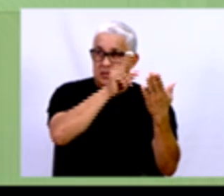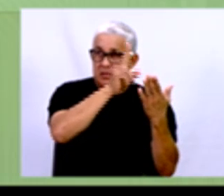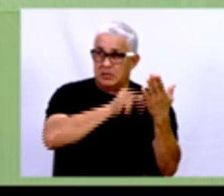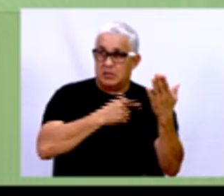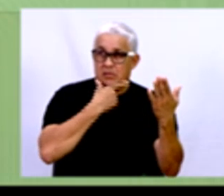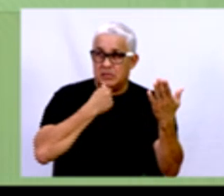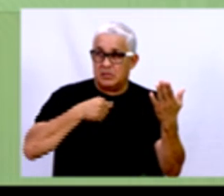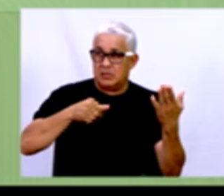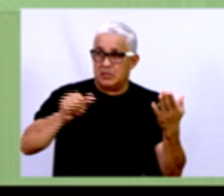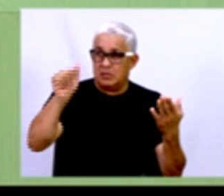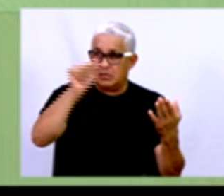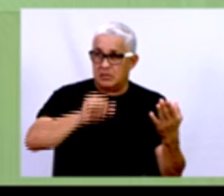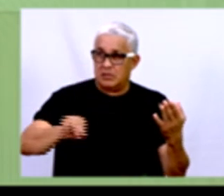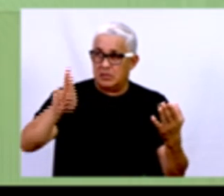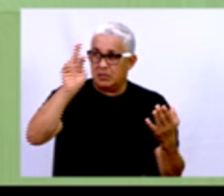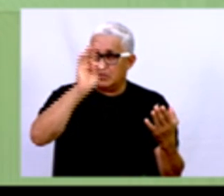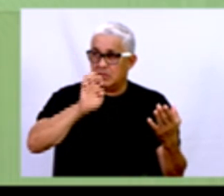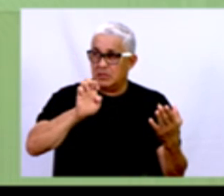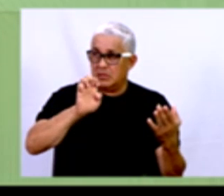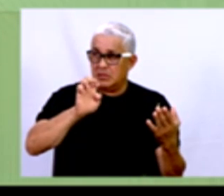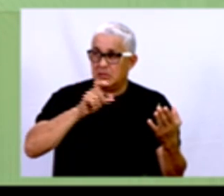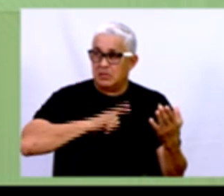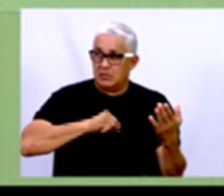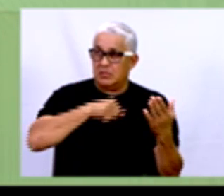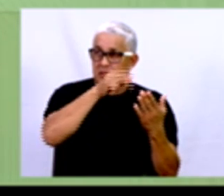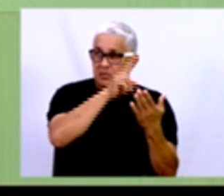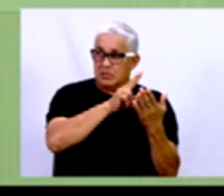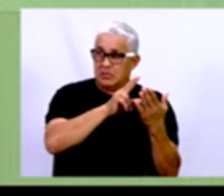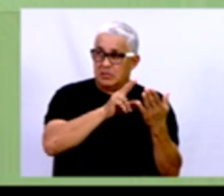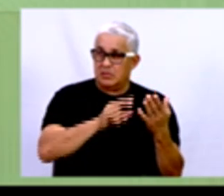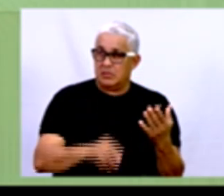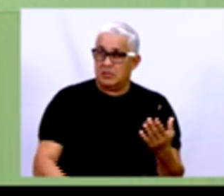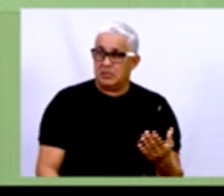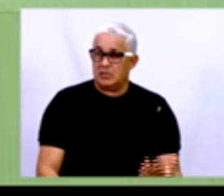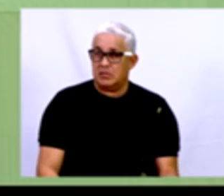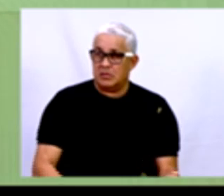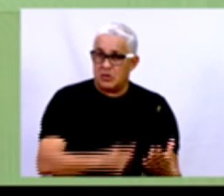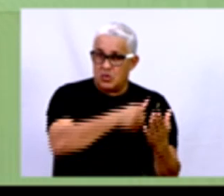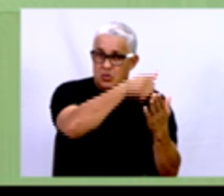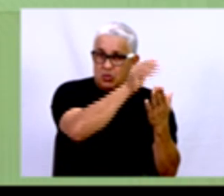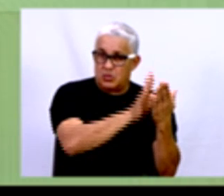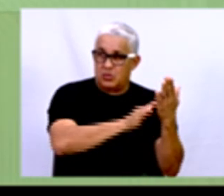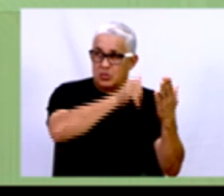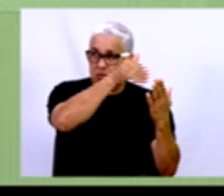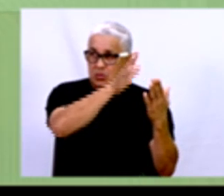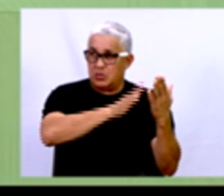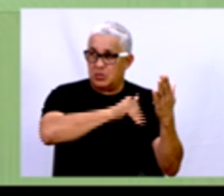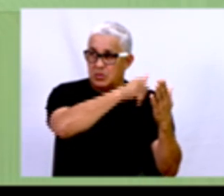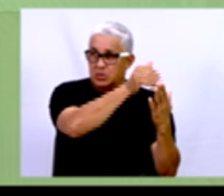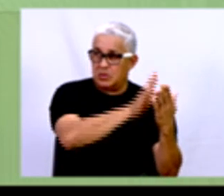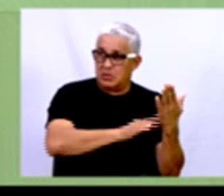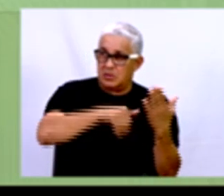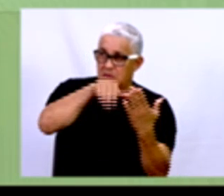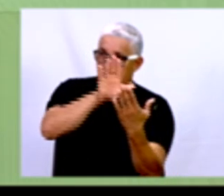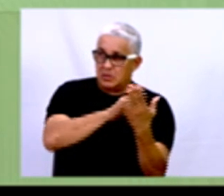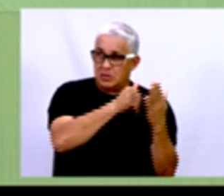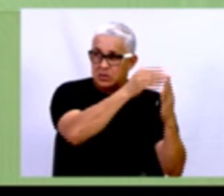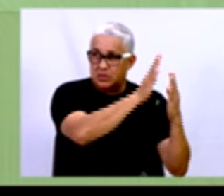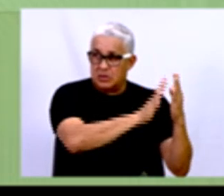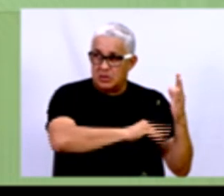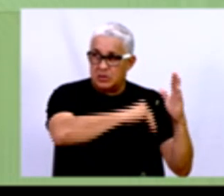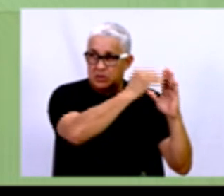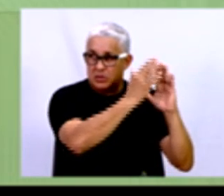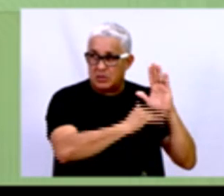artista está pintando. Então, nós temos uma tela onde o artista está fazendo uma pintura, né? Então, que elemento